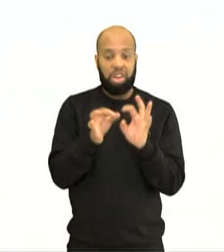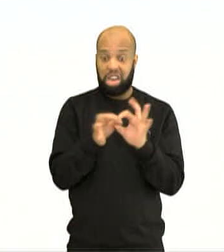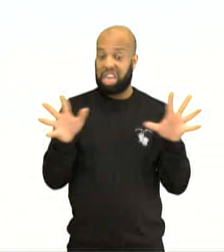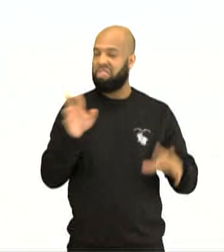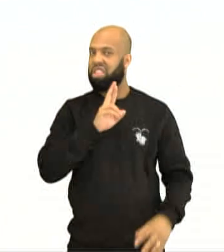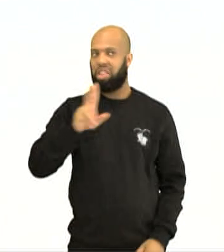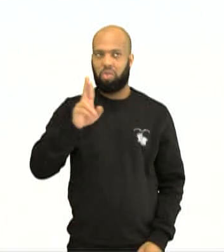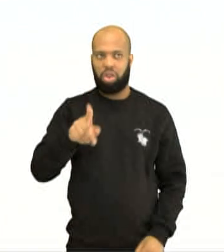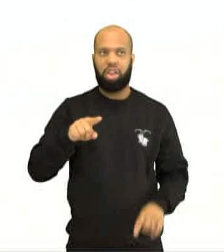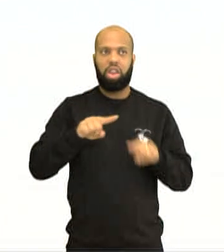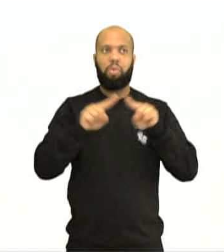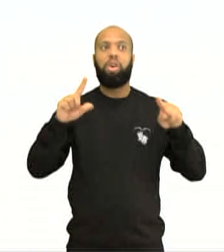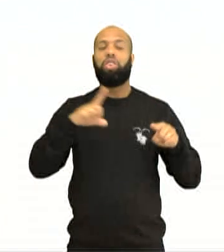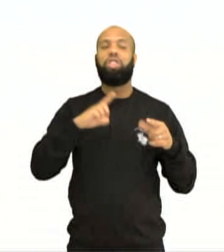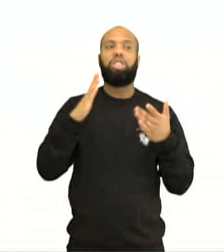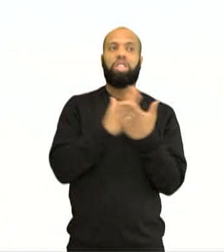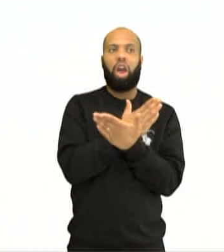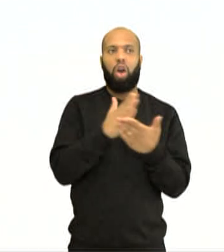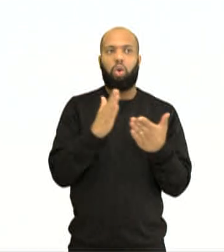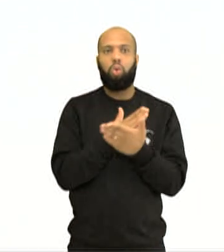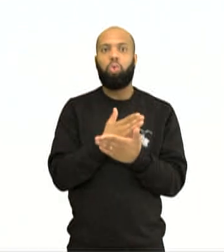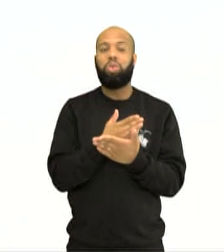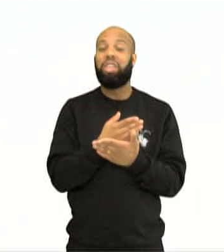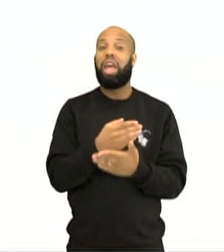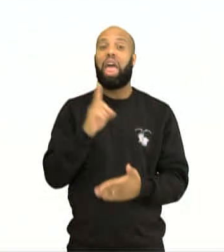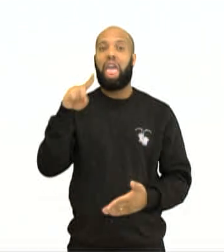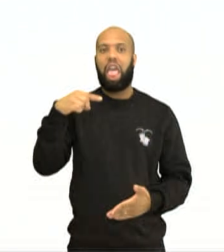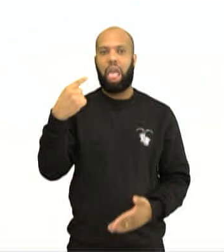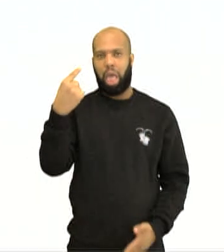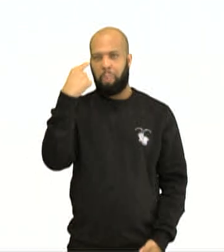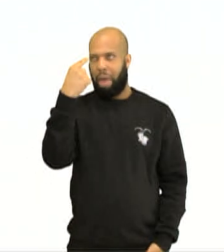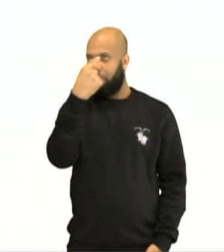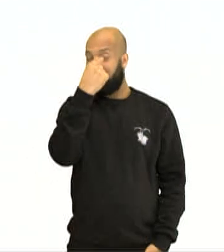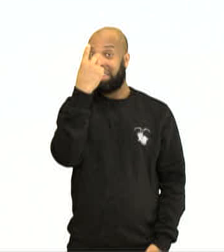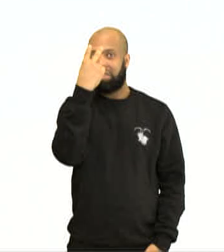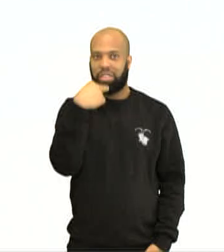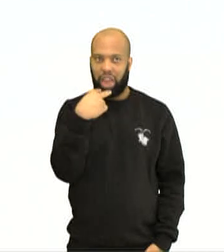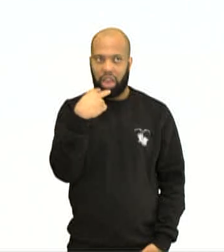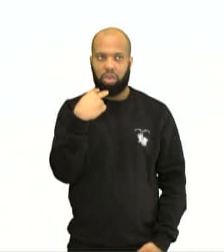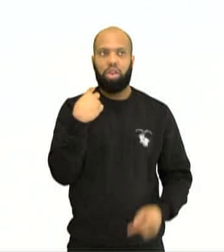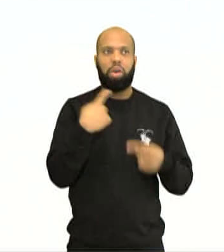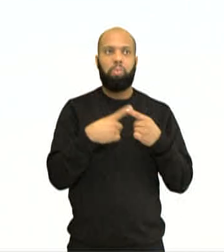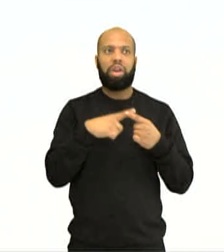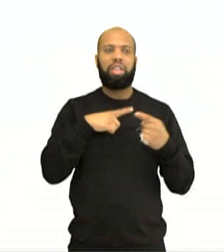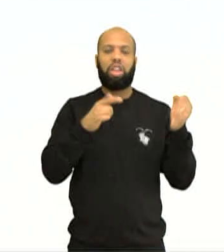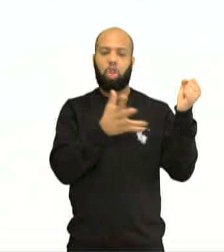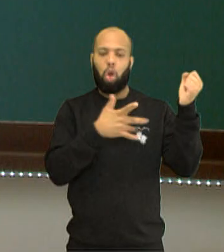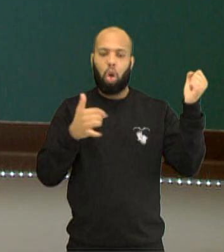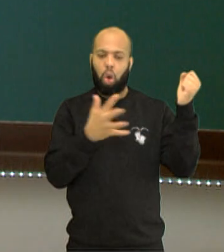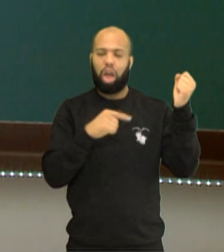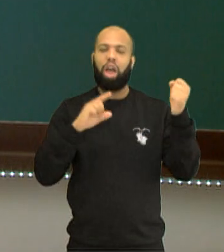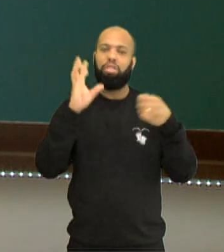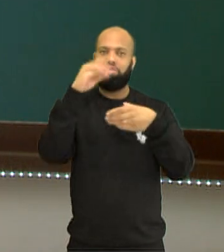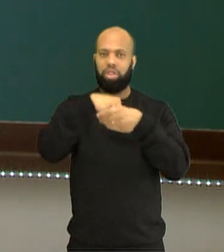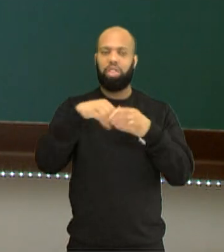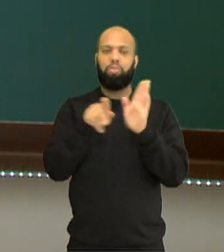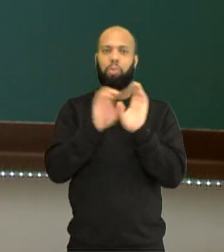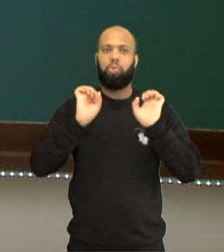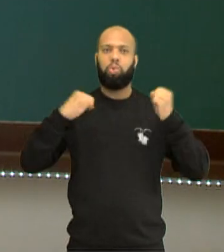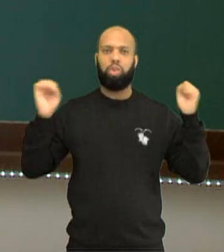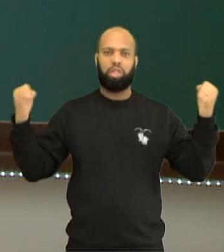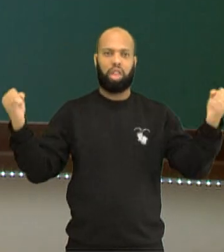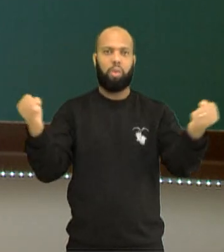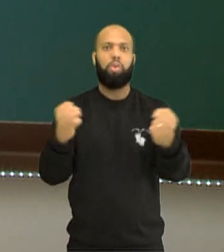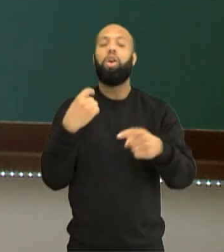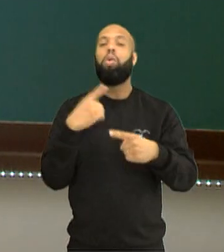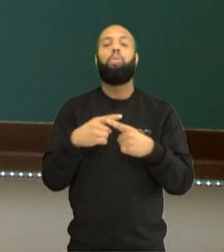escravos. Alguns escravos eram cegados conforme os registros para poder tocar dentro dos templos. Como cegos, eles não podiam ver